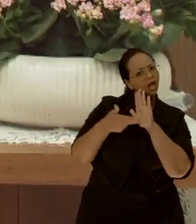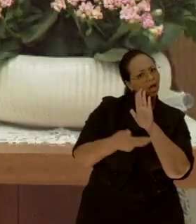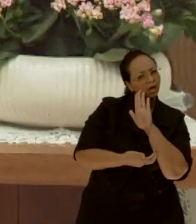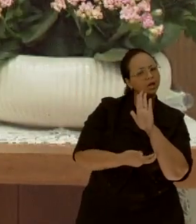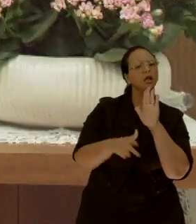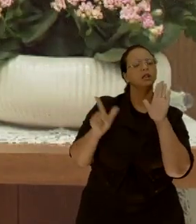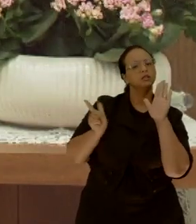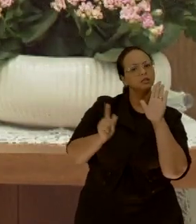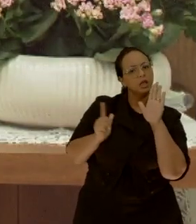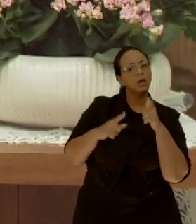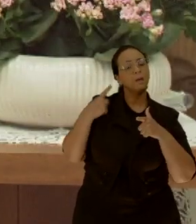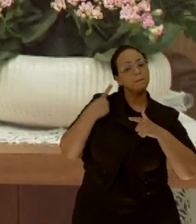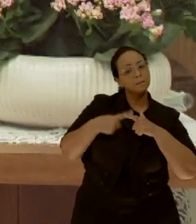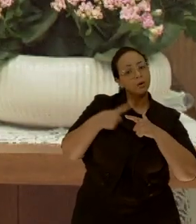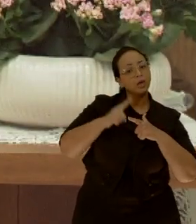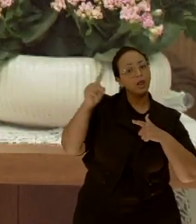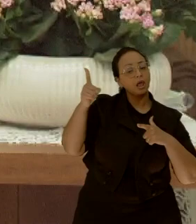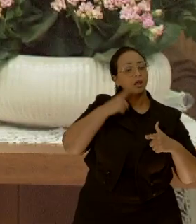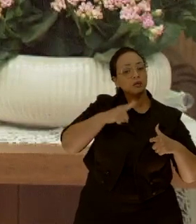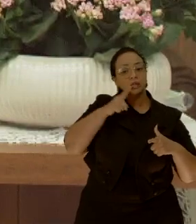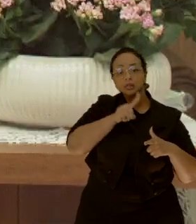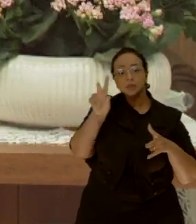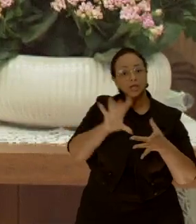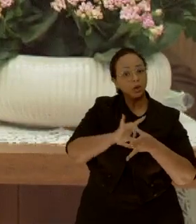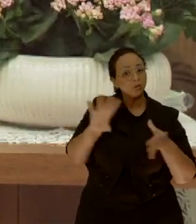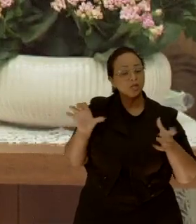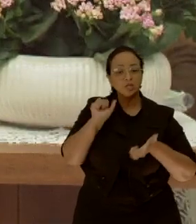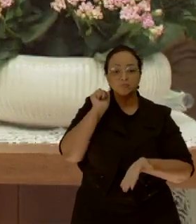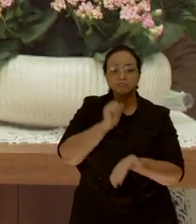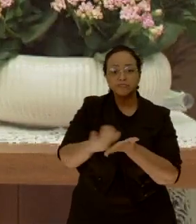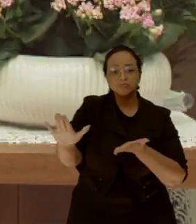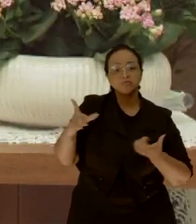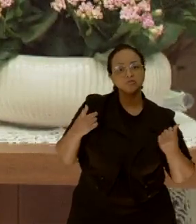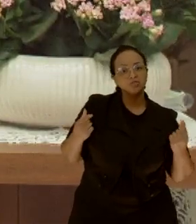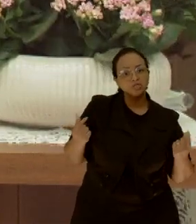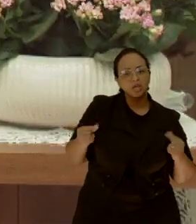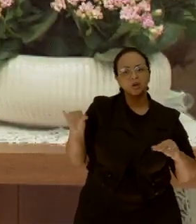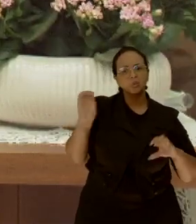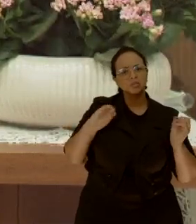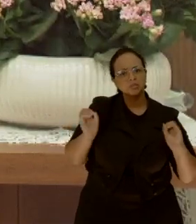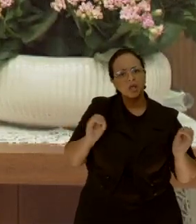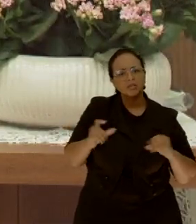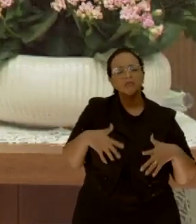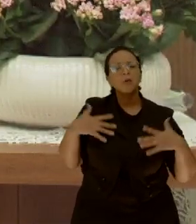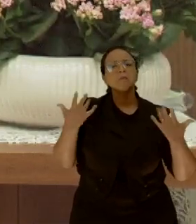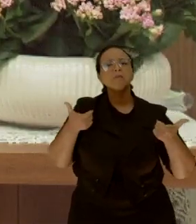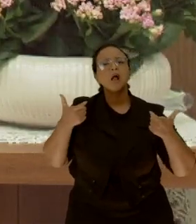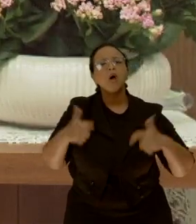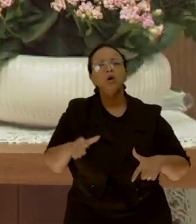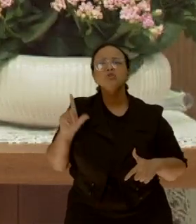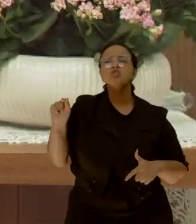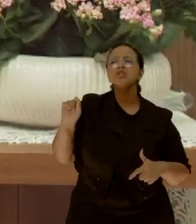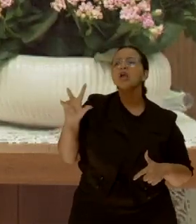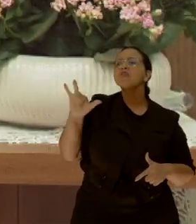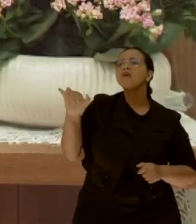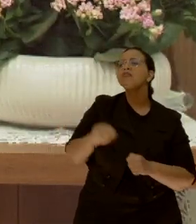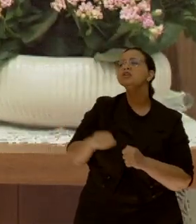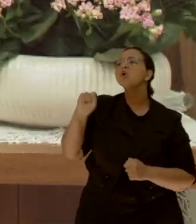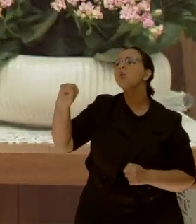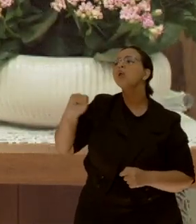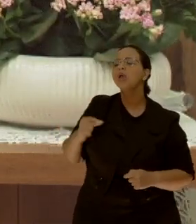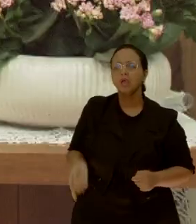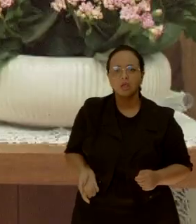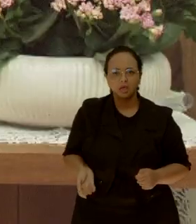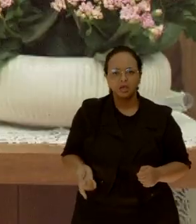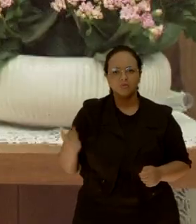porque o governo americano não permite que saia nenhum dinheiro sem saber o destino e o que vai fazer com o dinheiro. Vocês